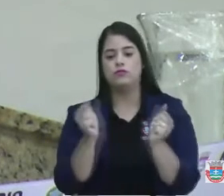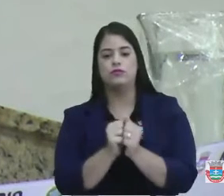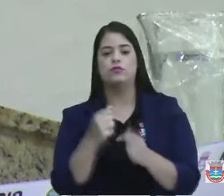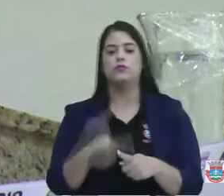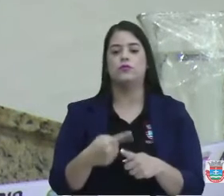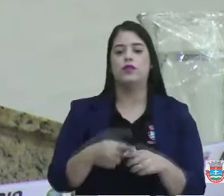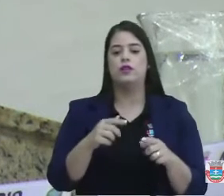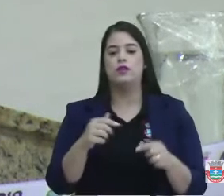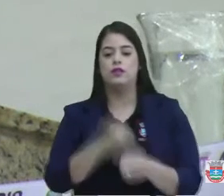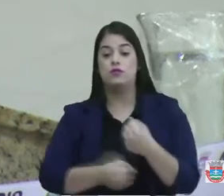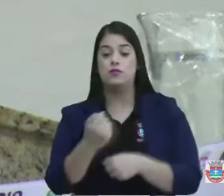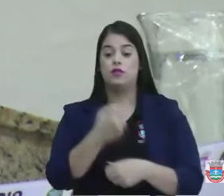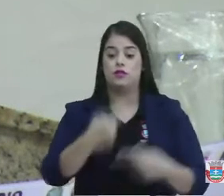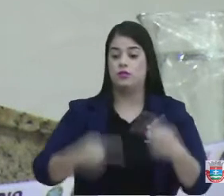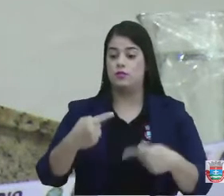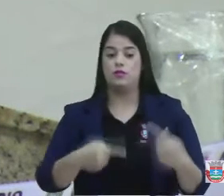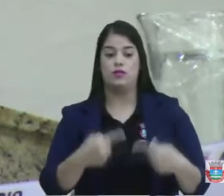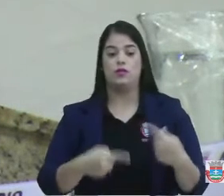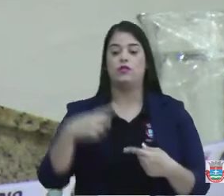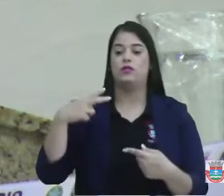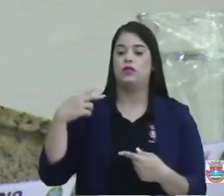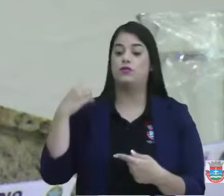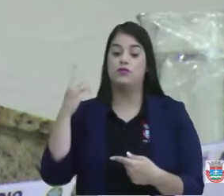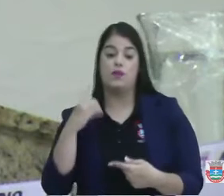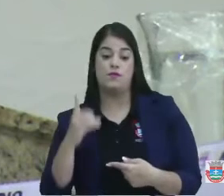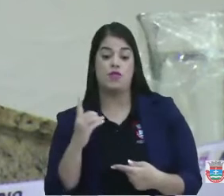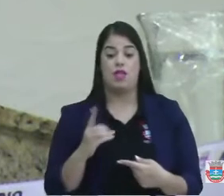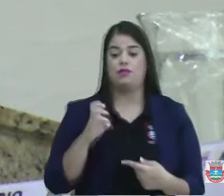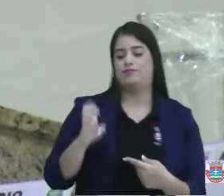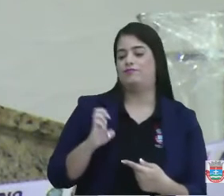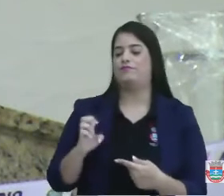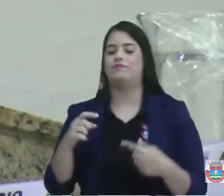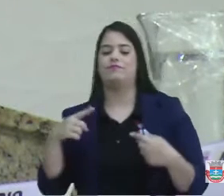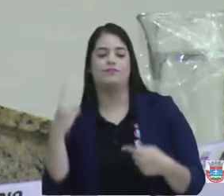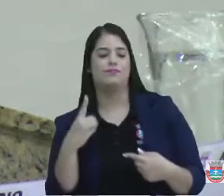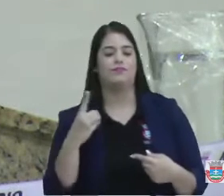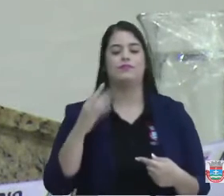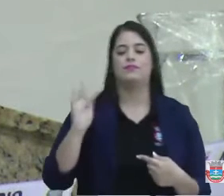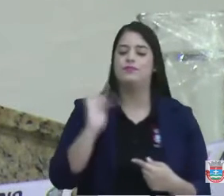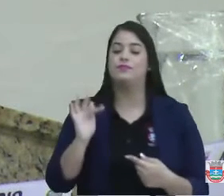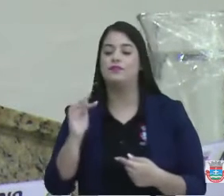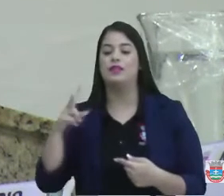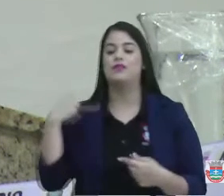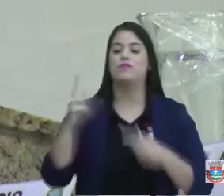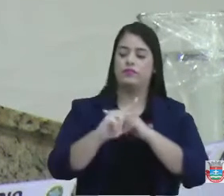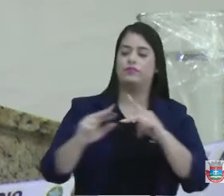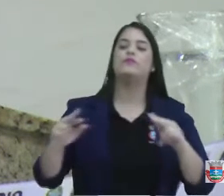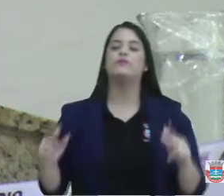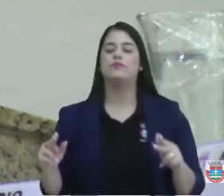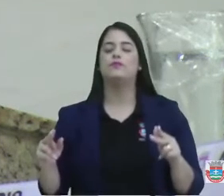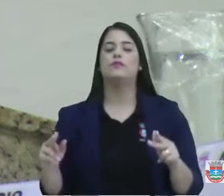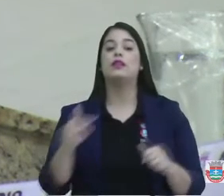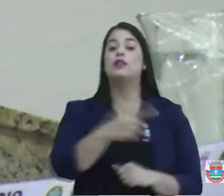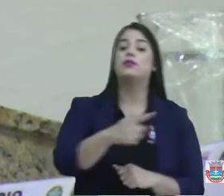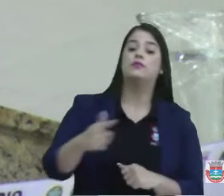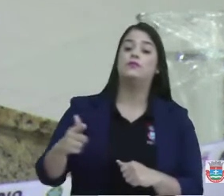porque eu digo esse ano de político tem muitos deputados estaduais e Federais e muitos vereadores apoia outras pessoas